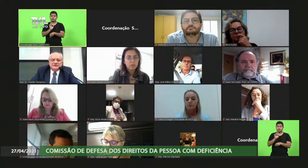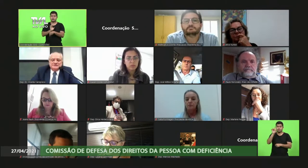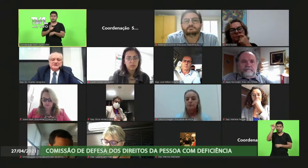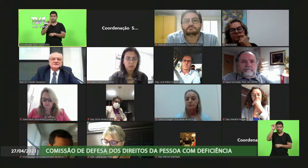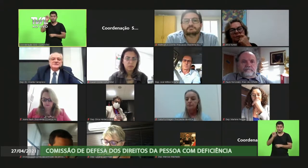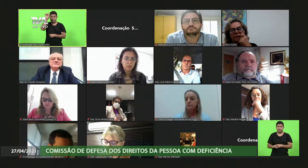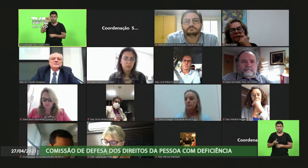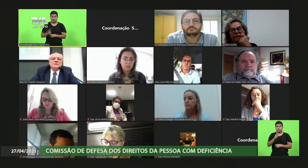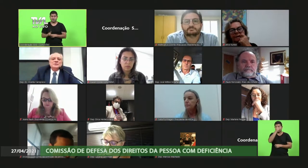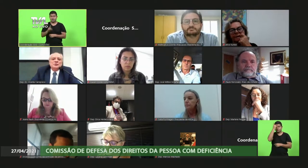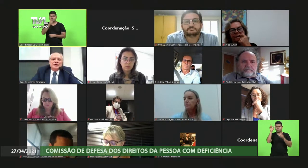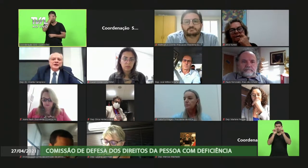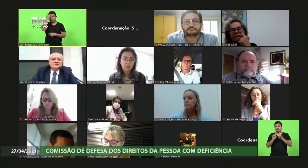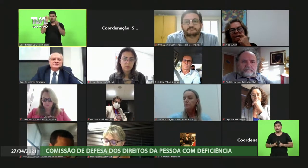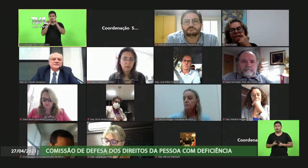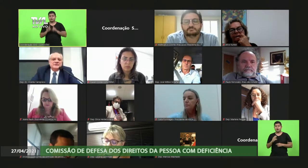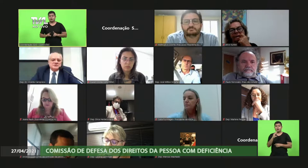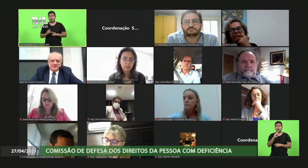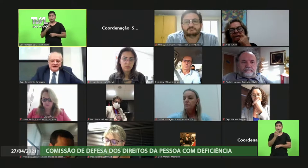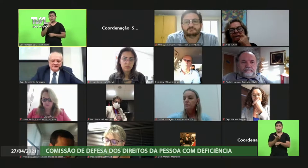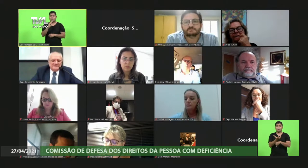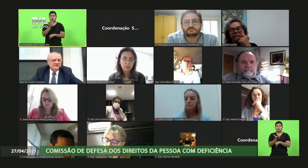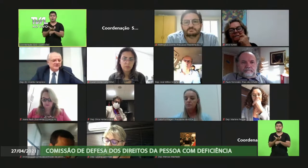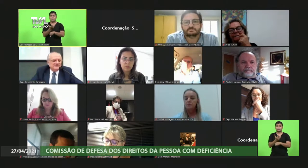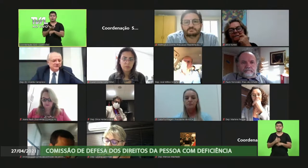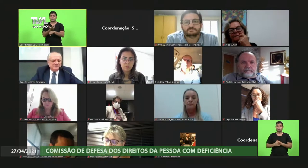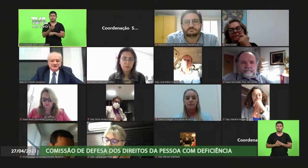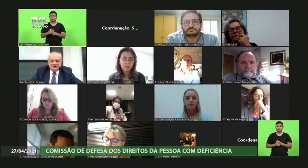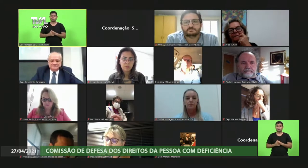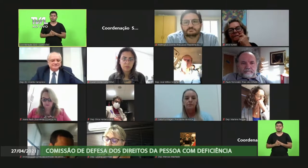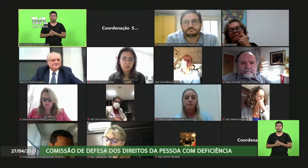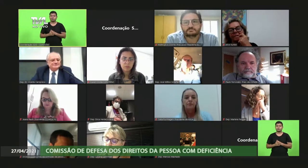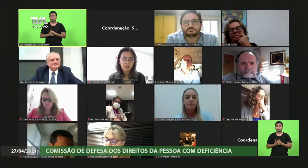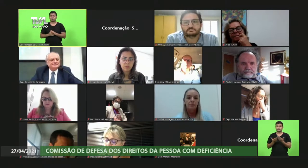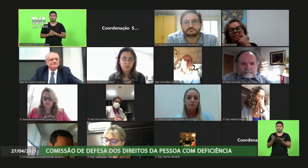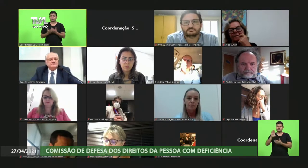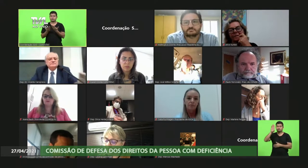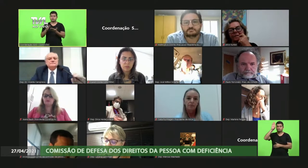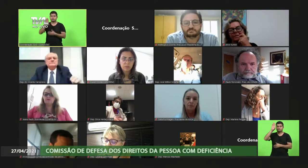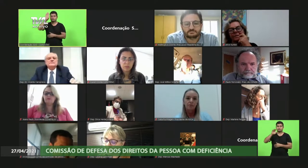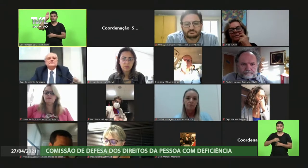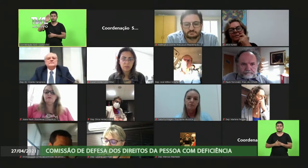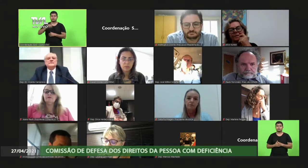Deficiência, CONED. Palavra, senhora Jeane.